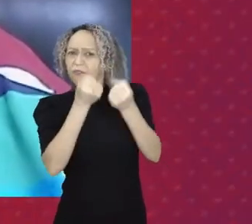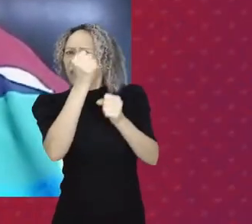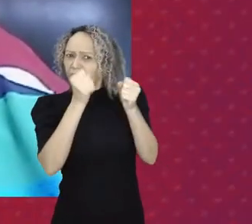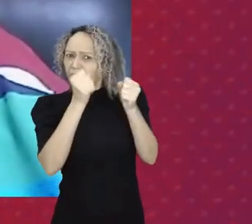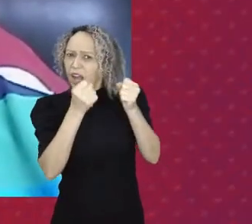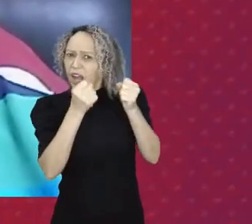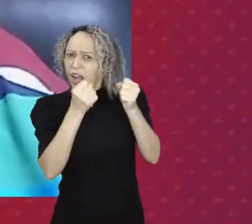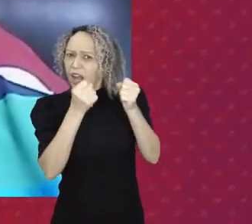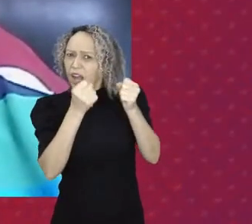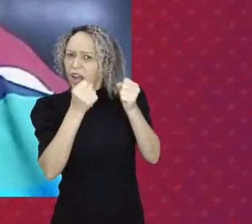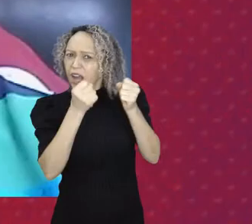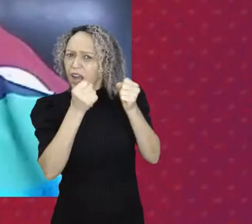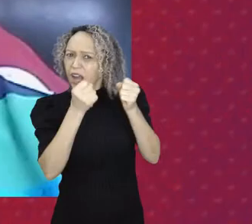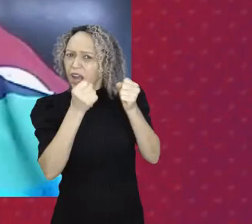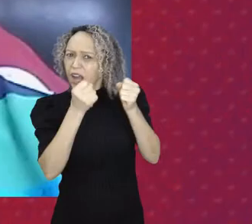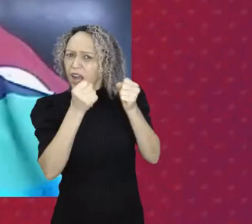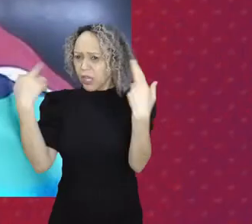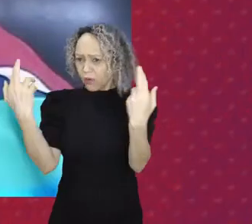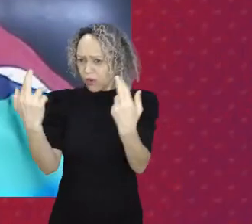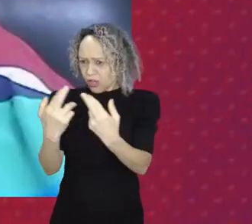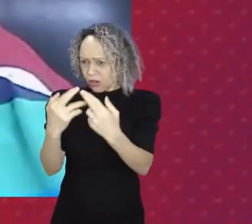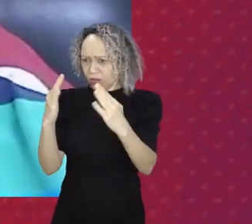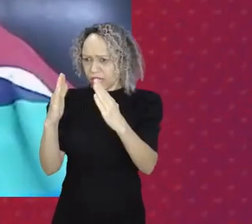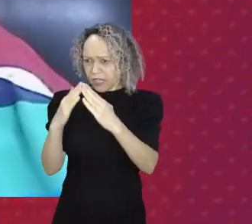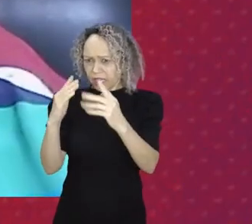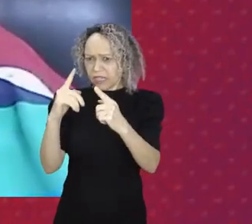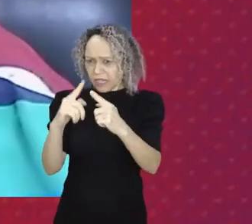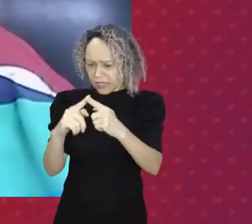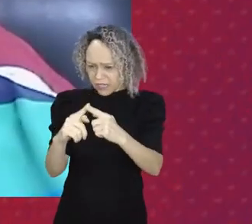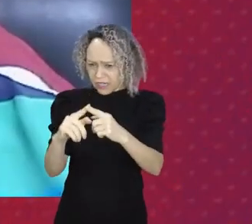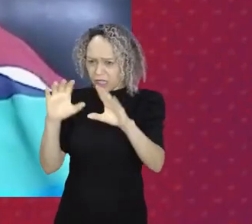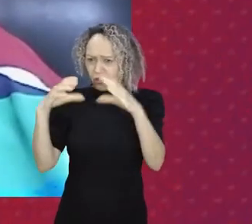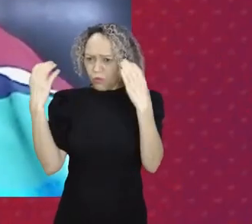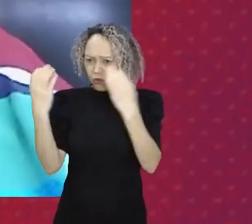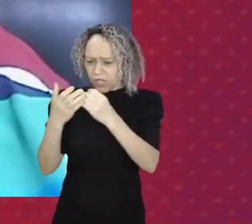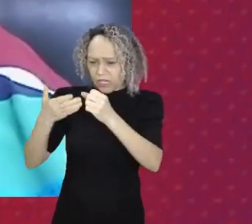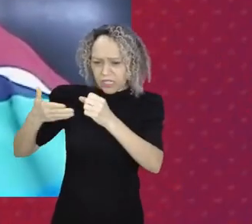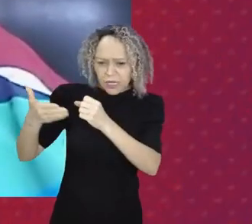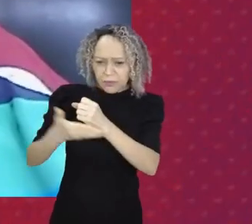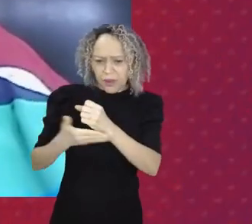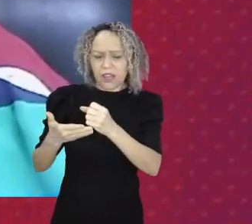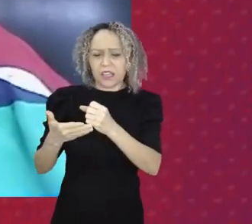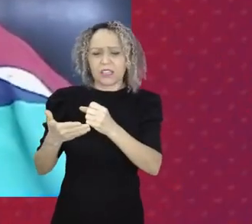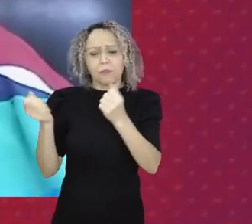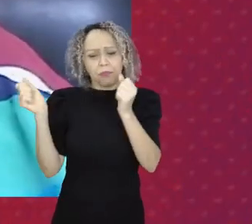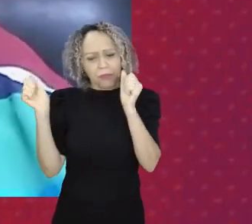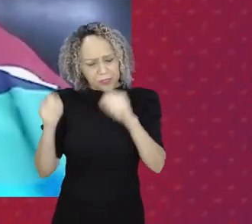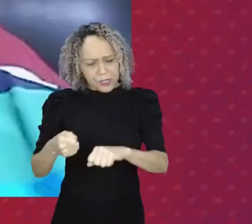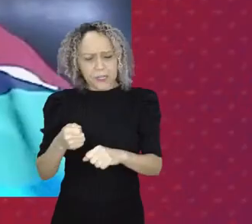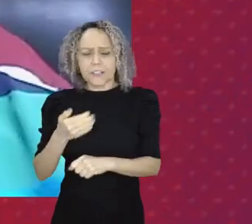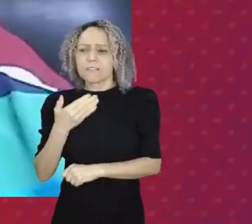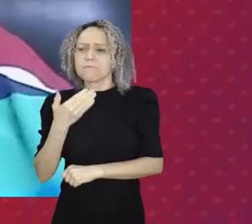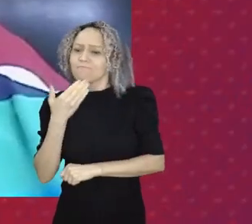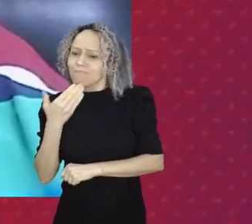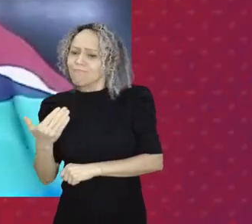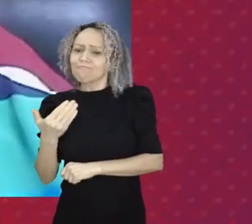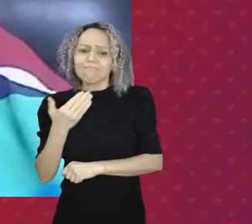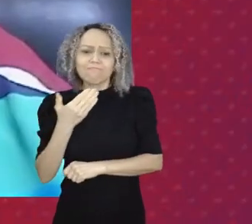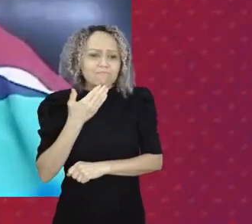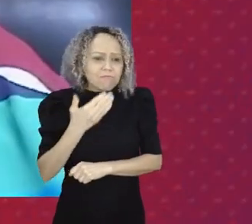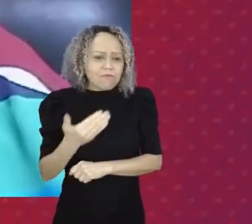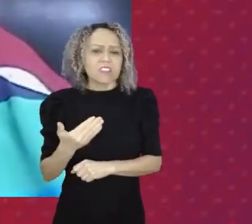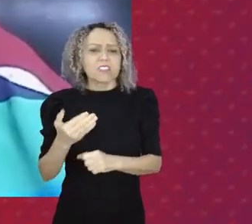podiam se organizar, podiam organizar uma agenda reivindicatória, que num crescente